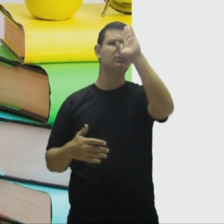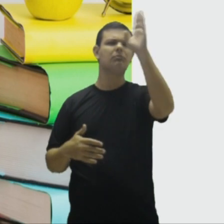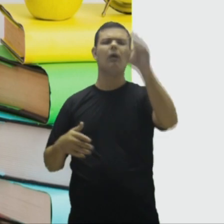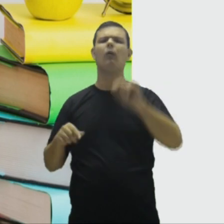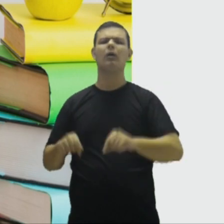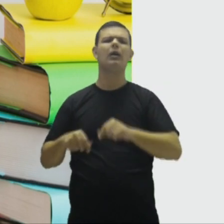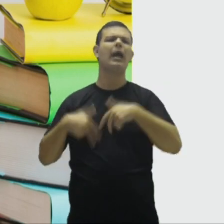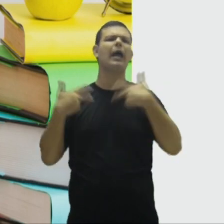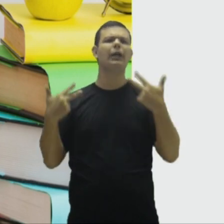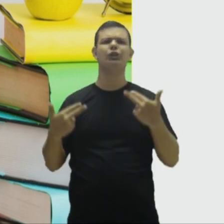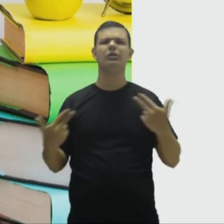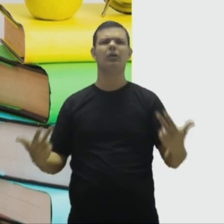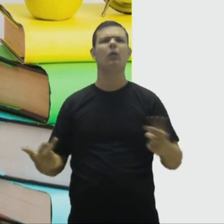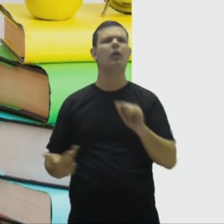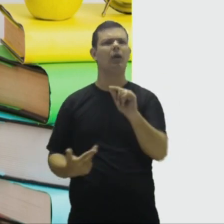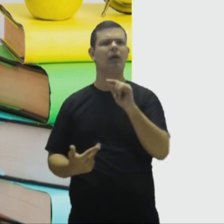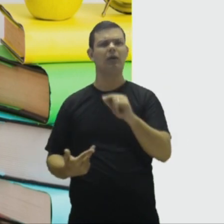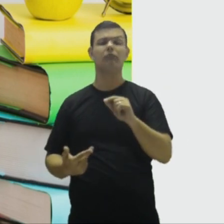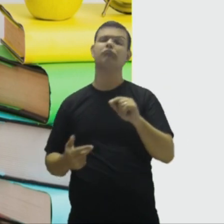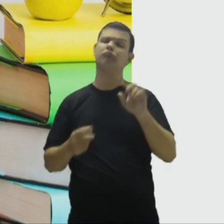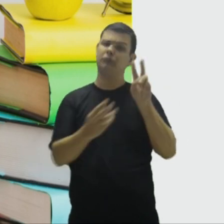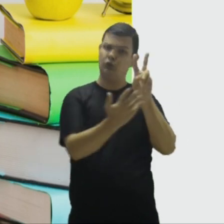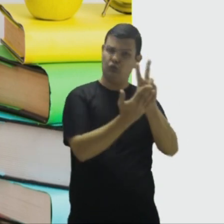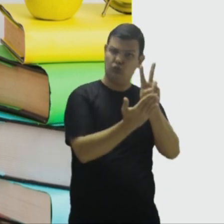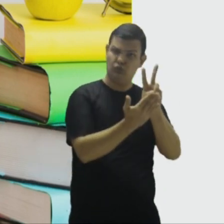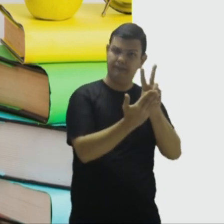étnica? Vimos que é formada por índios,